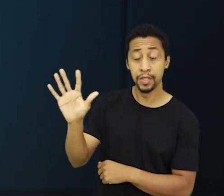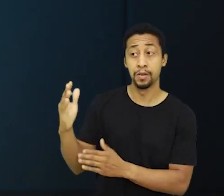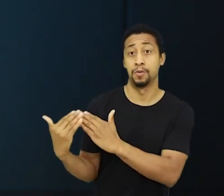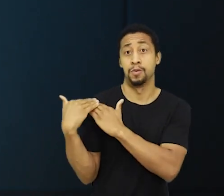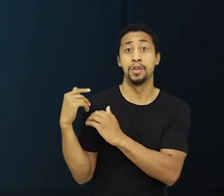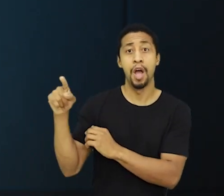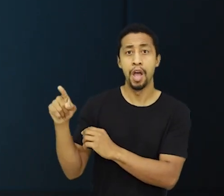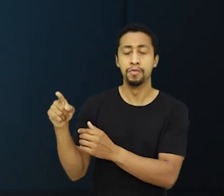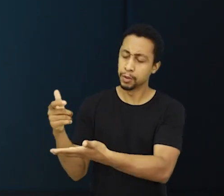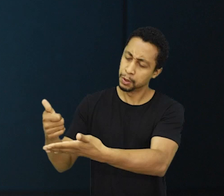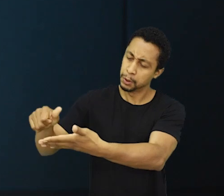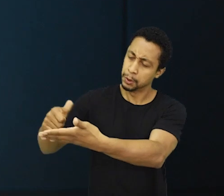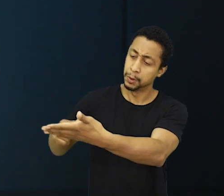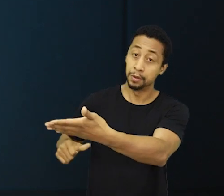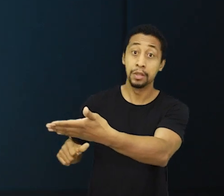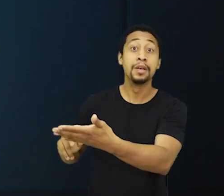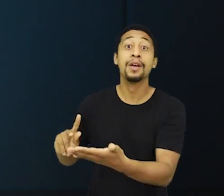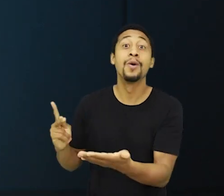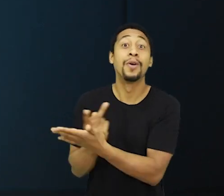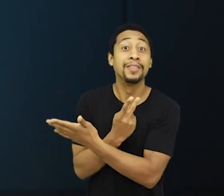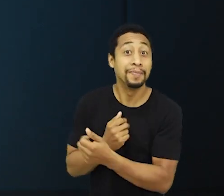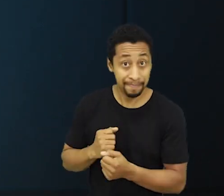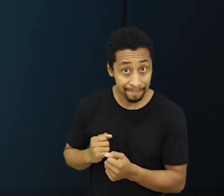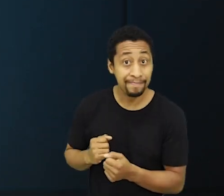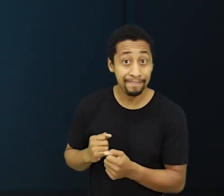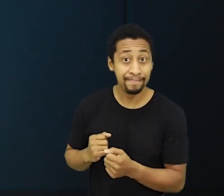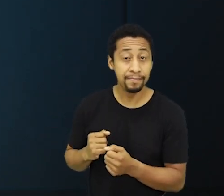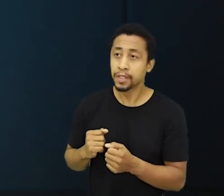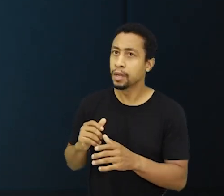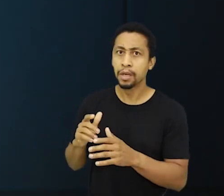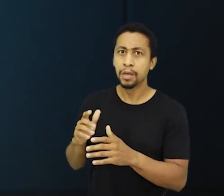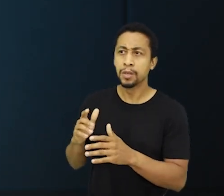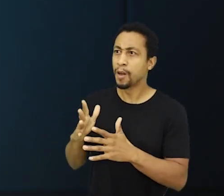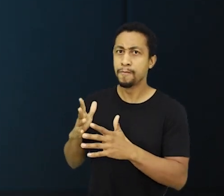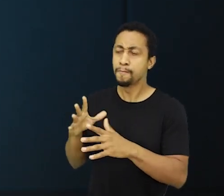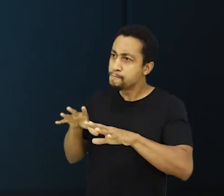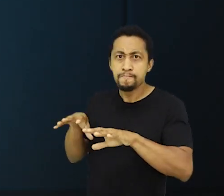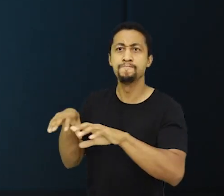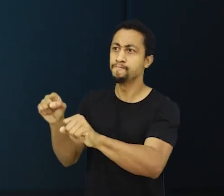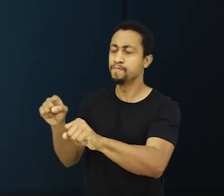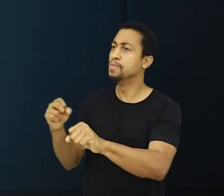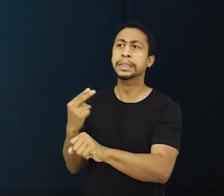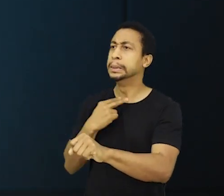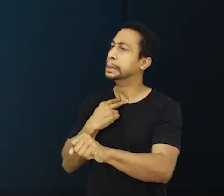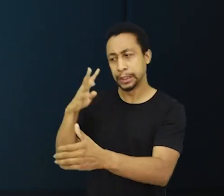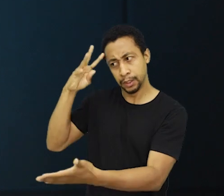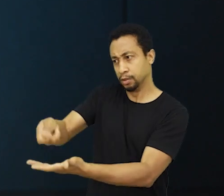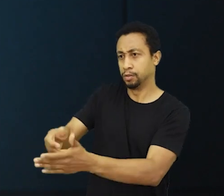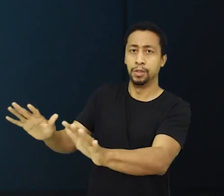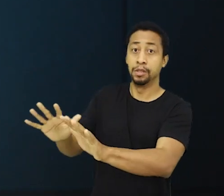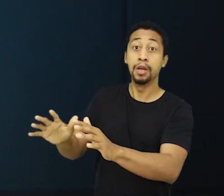Ele, inusitadamente, foi impedido de dar sentença, porque o processo tinha terminado, ele